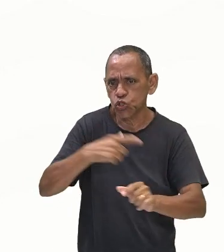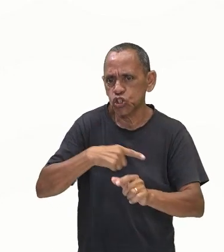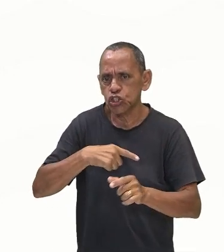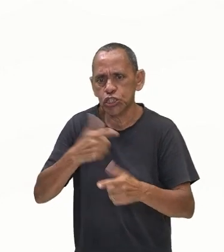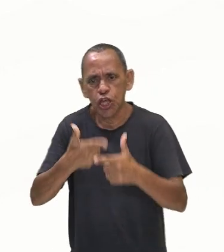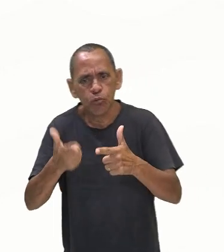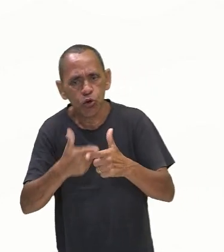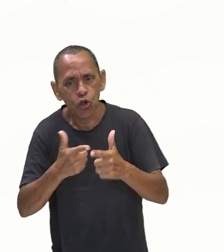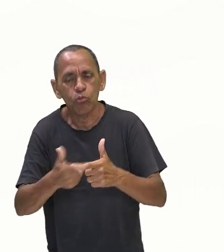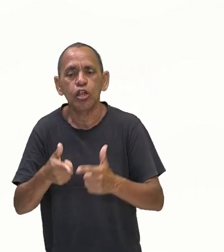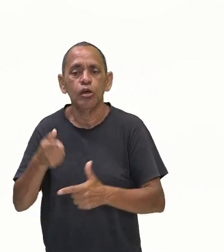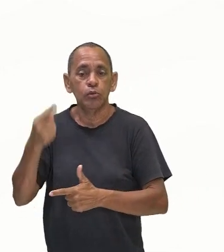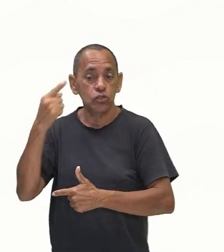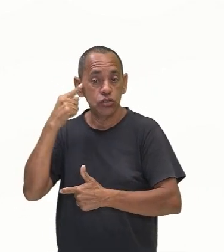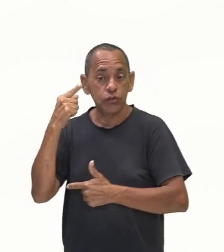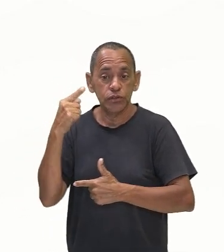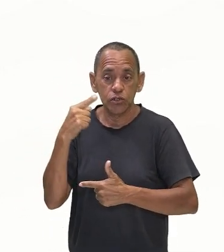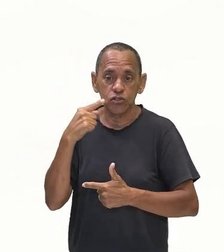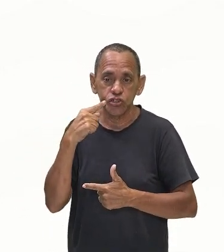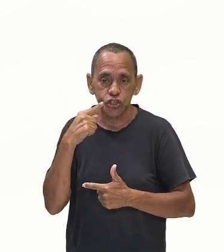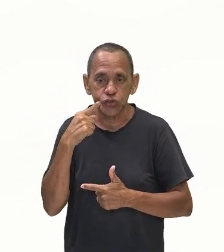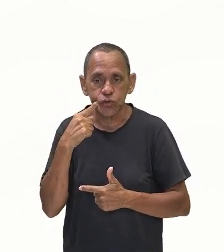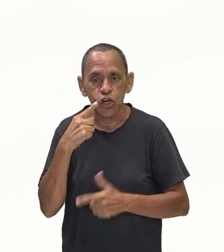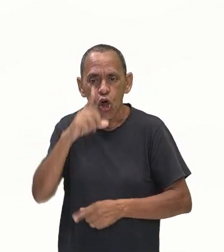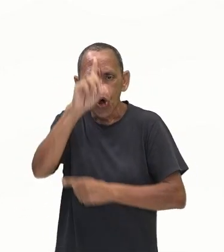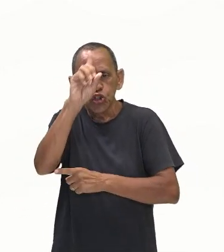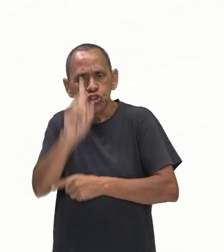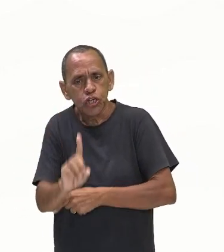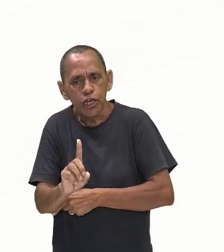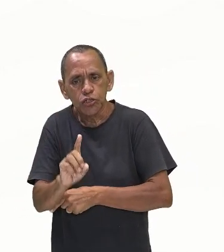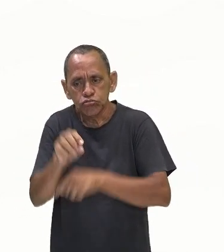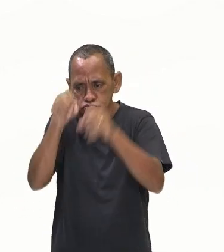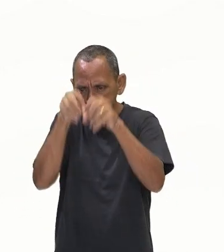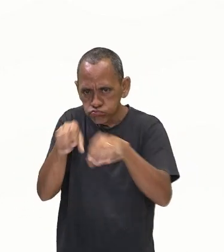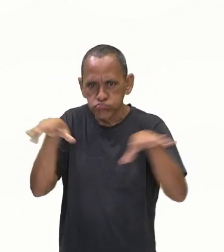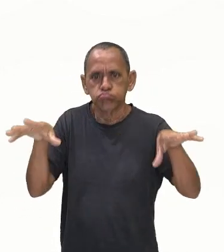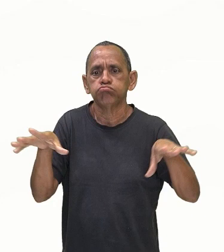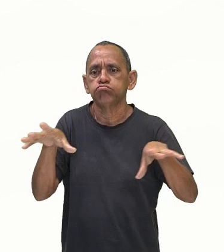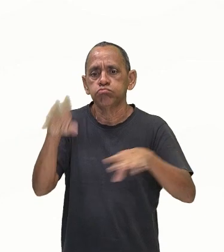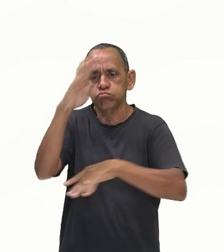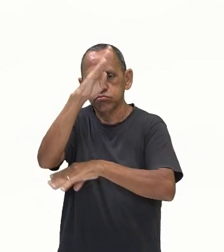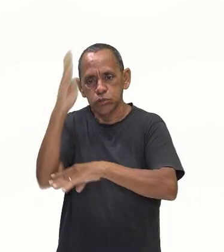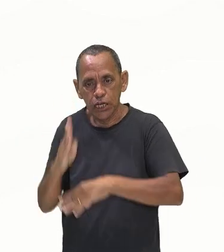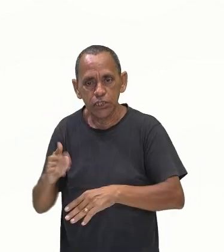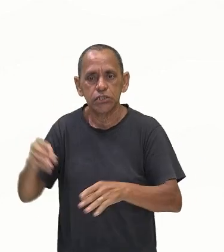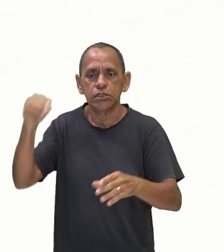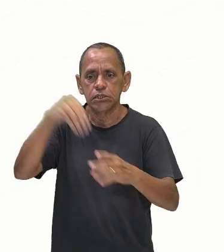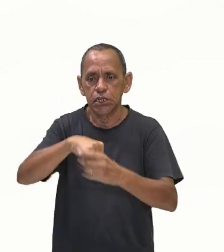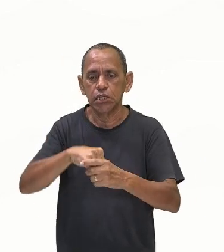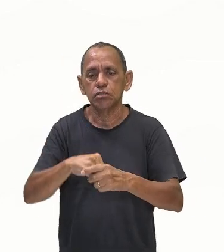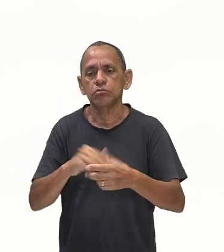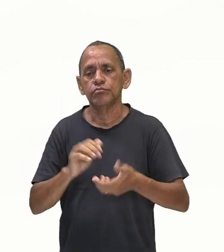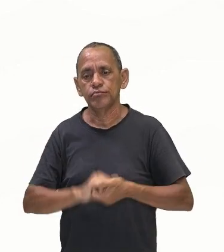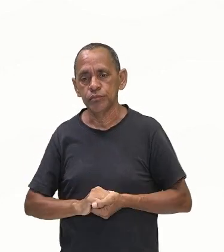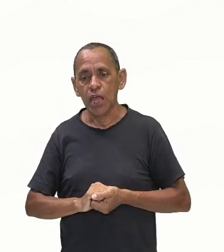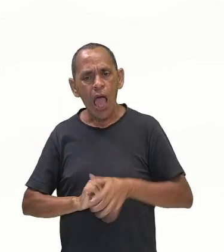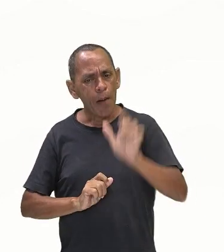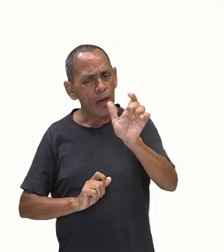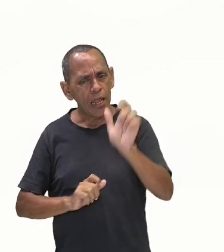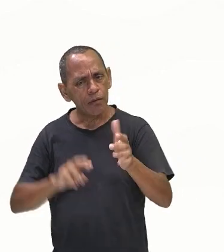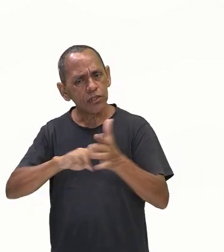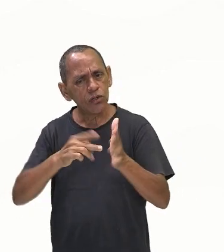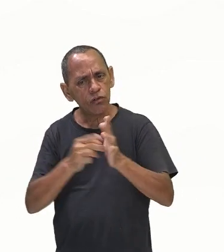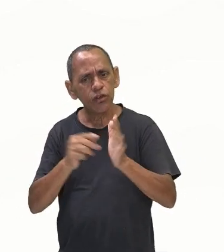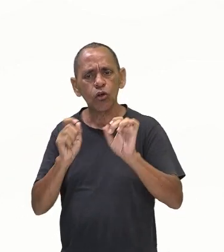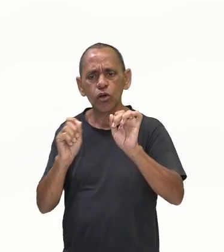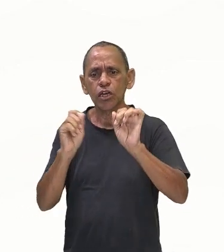desse direito, ou seja, esse direito não se espalha pelo país. Basicamente é isso em palavras simples. Então veja que eu realmente trouxe